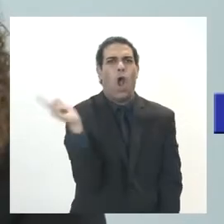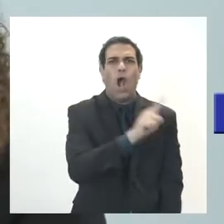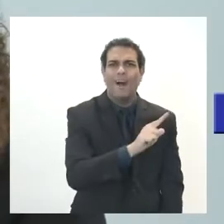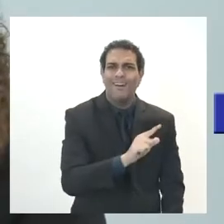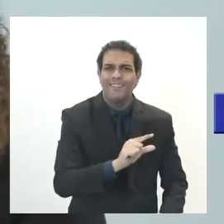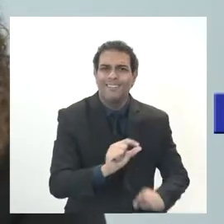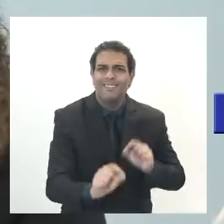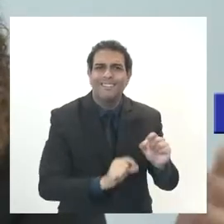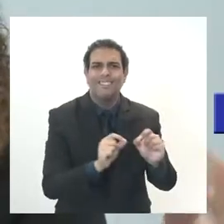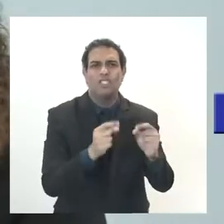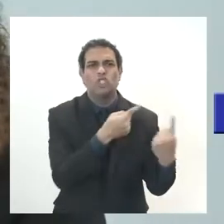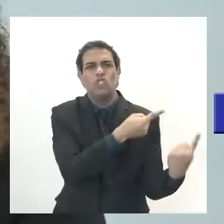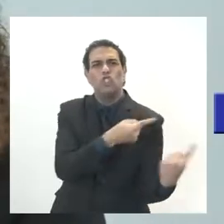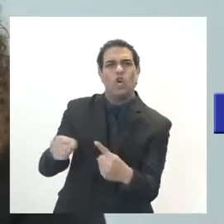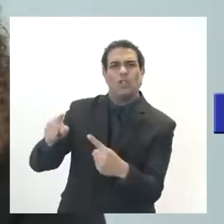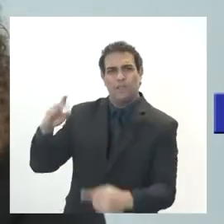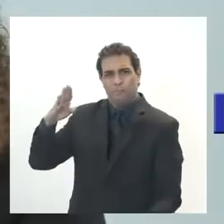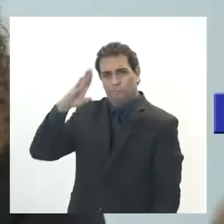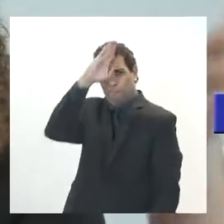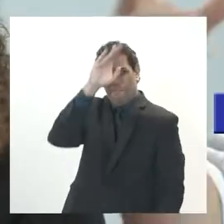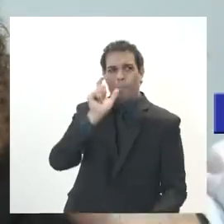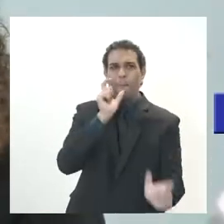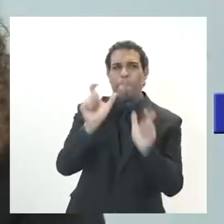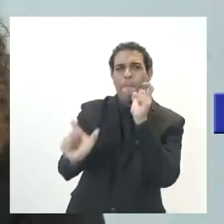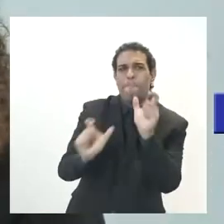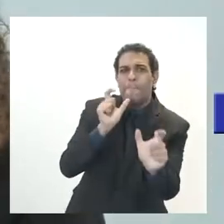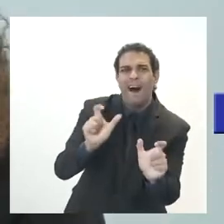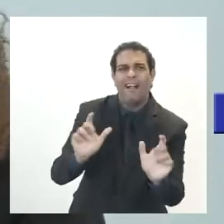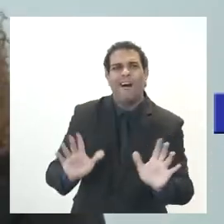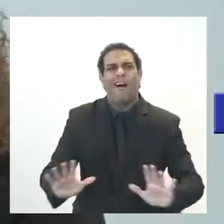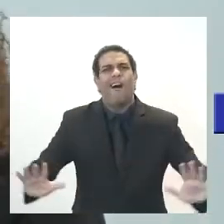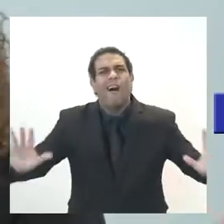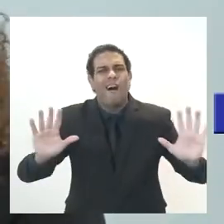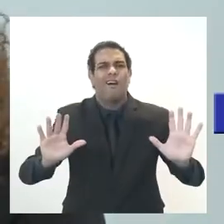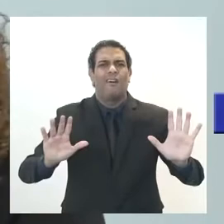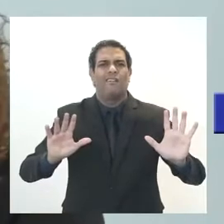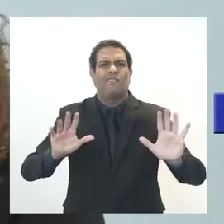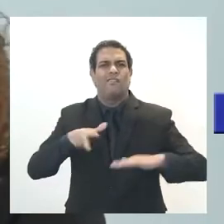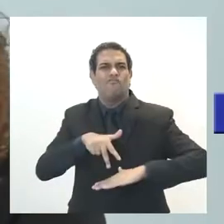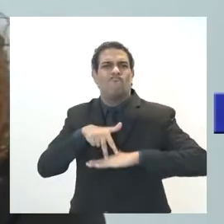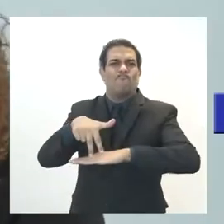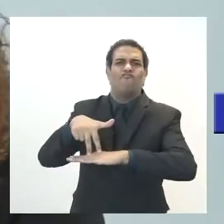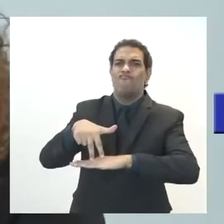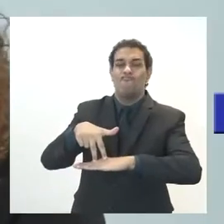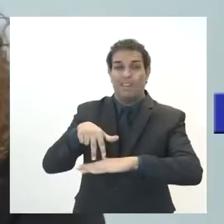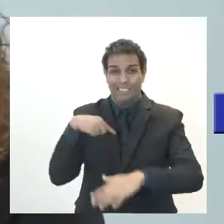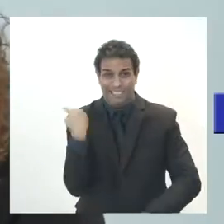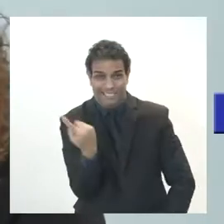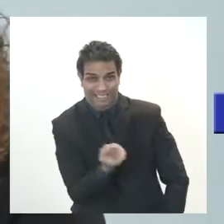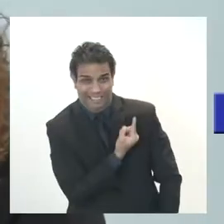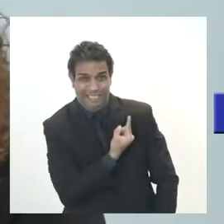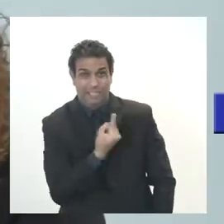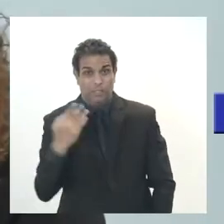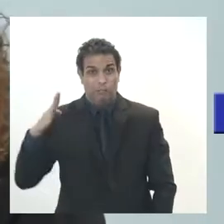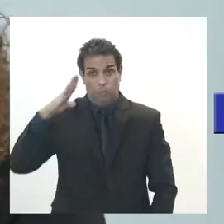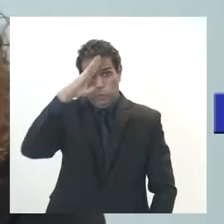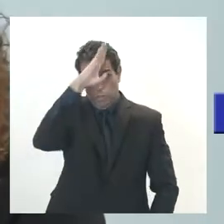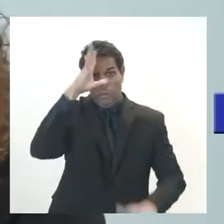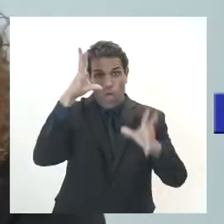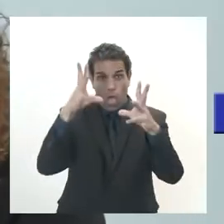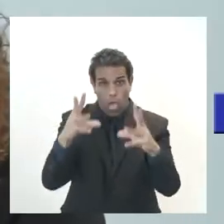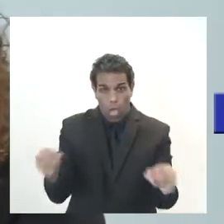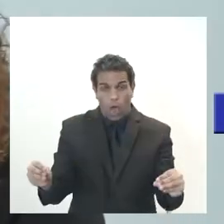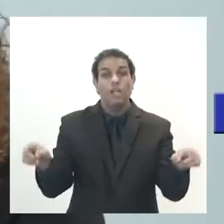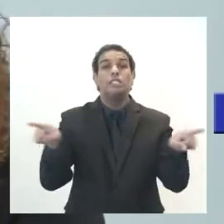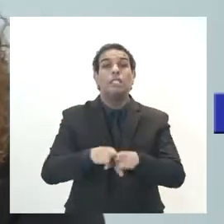só mentes né com a a ordem com resistência parlamentar a derrota desse governo vai vir